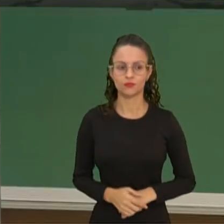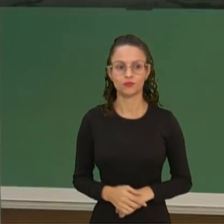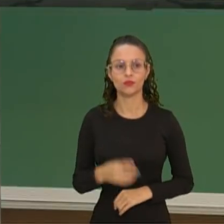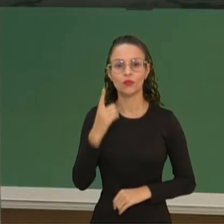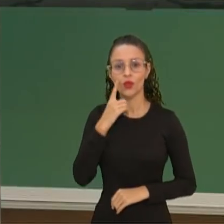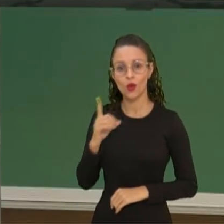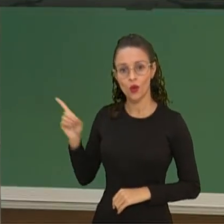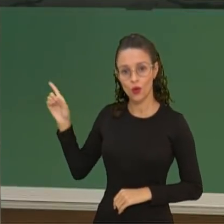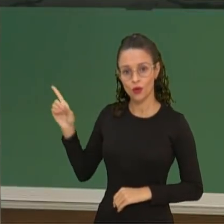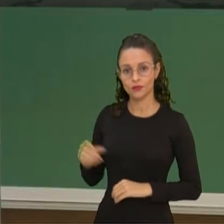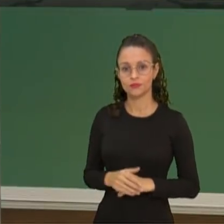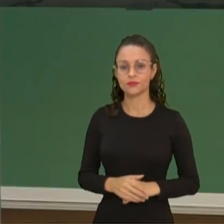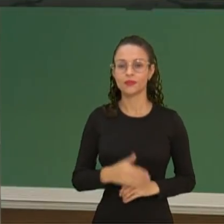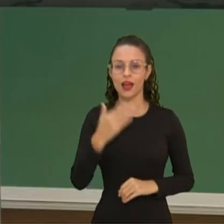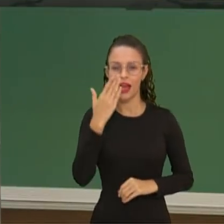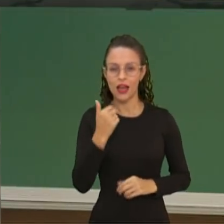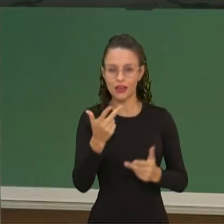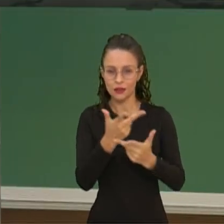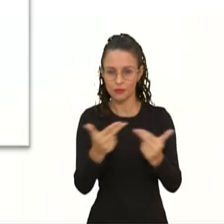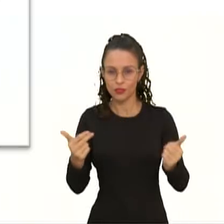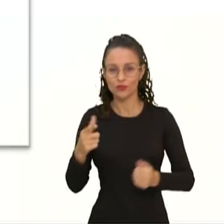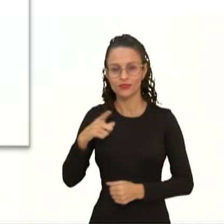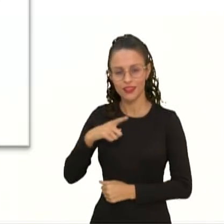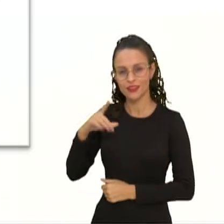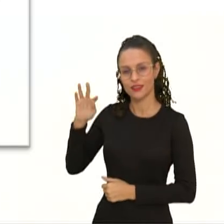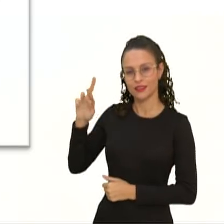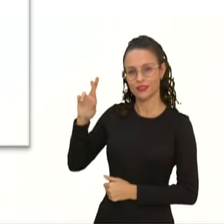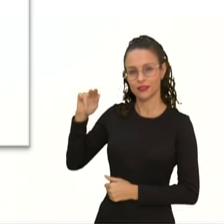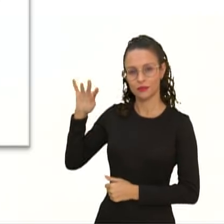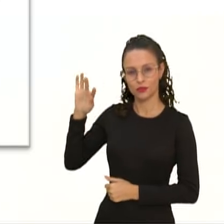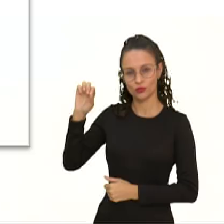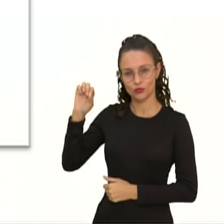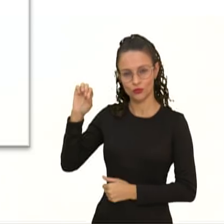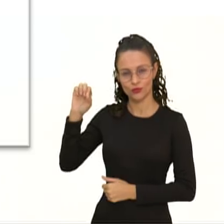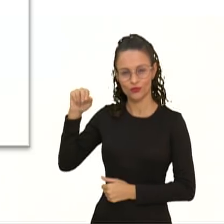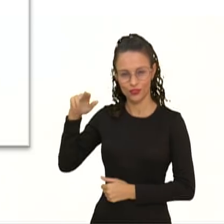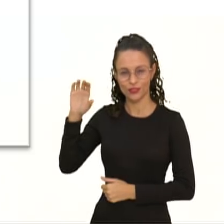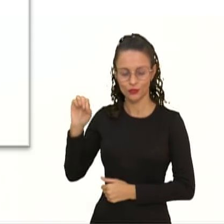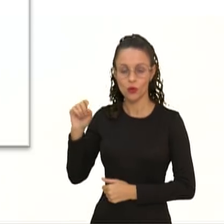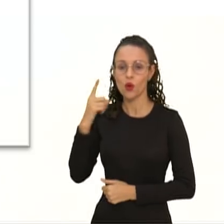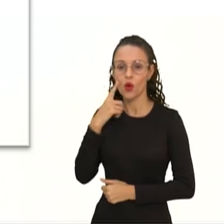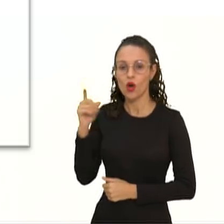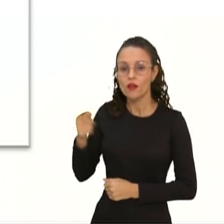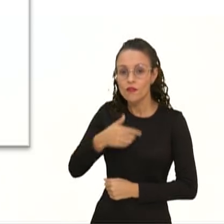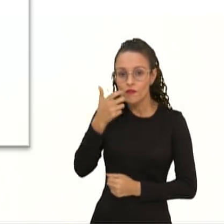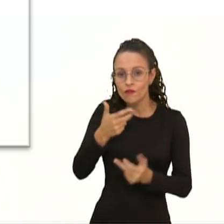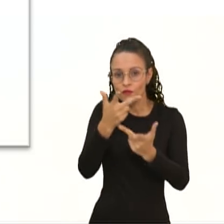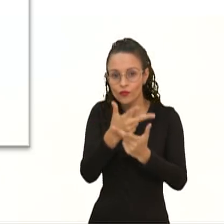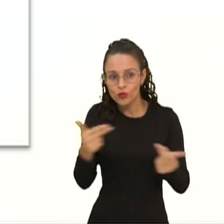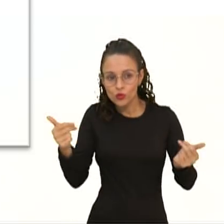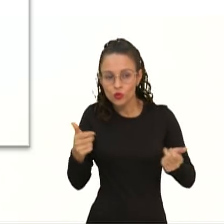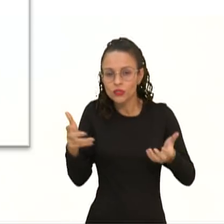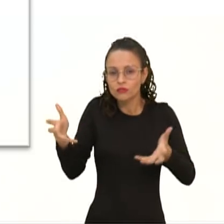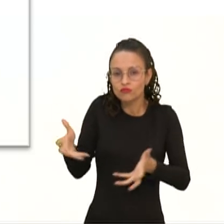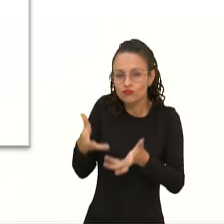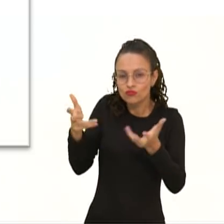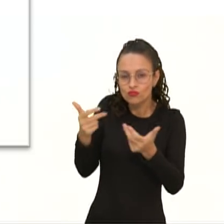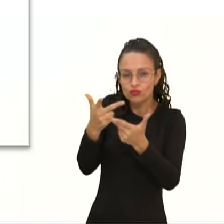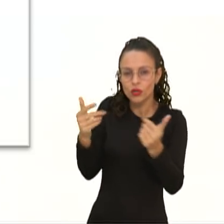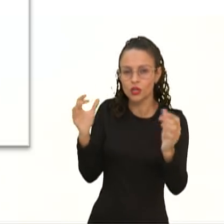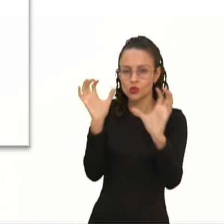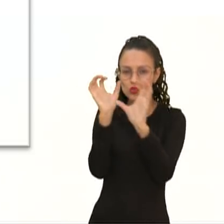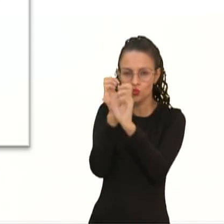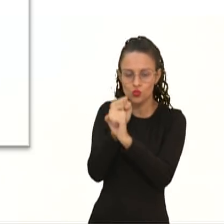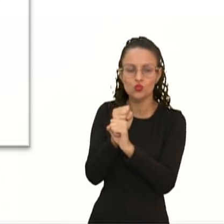os alimentos que contêm triptofano, então, como eu já falei, as frutas, os vegetais escuros, as oleaginosas,